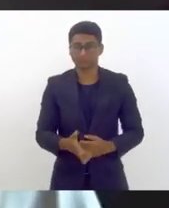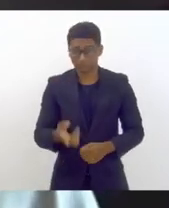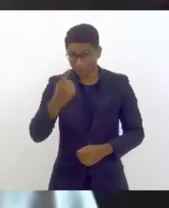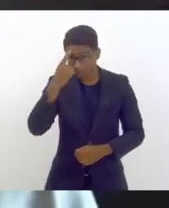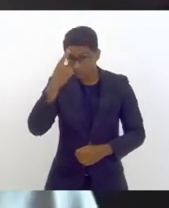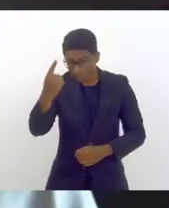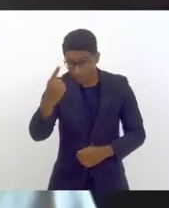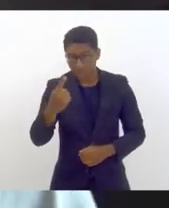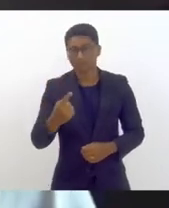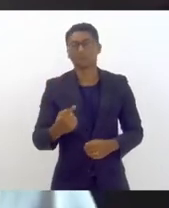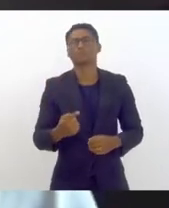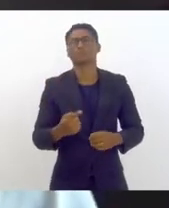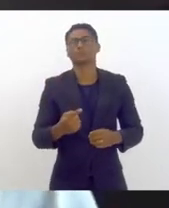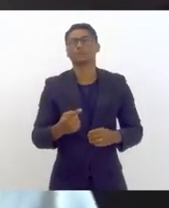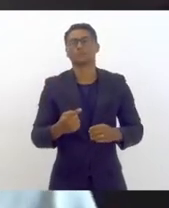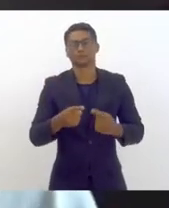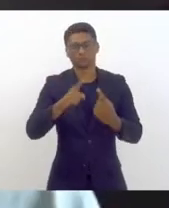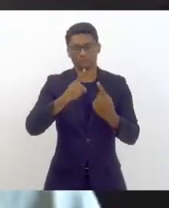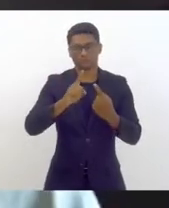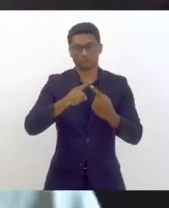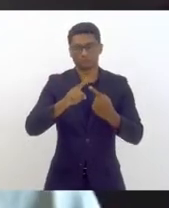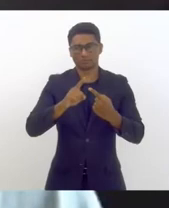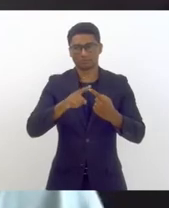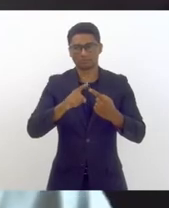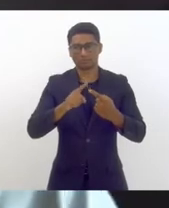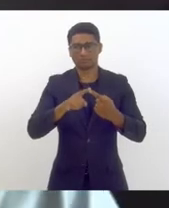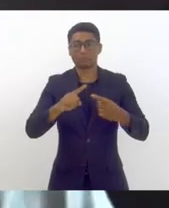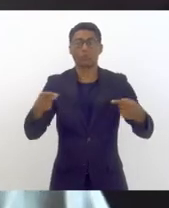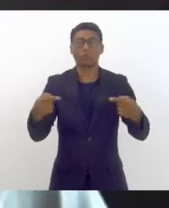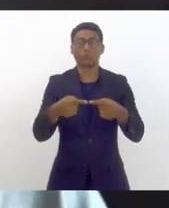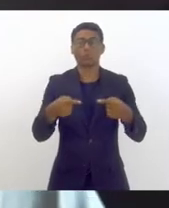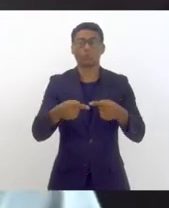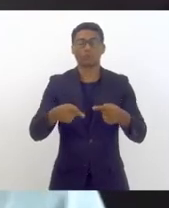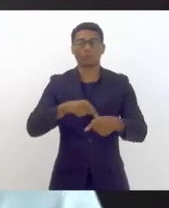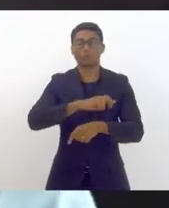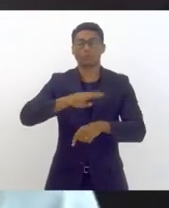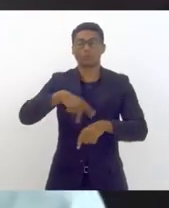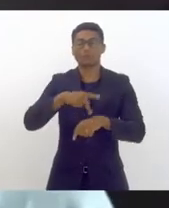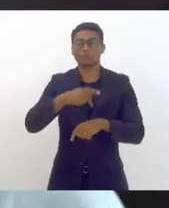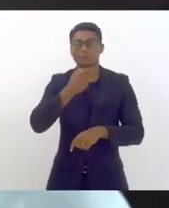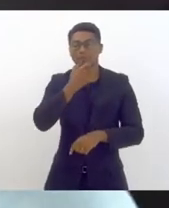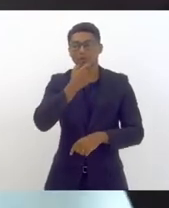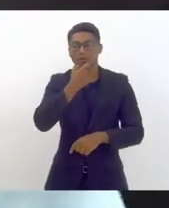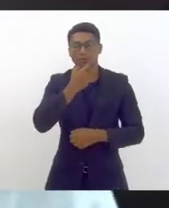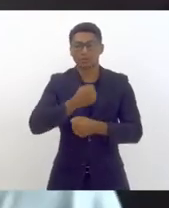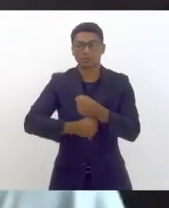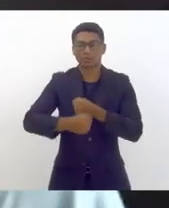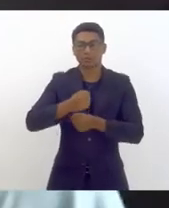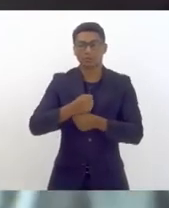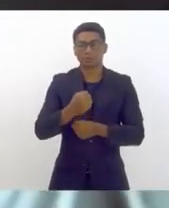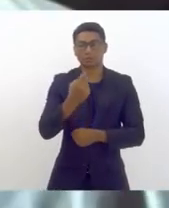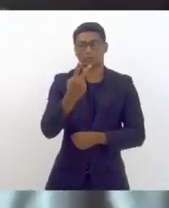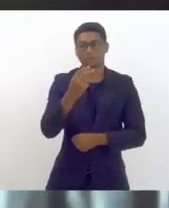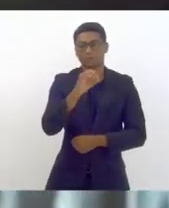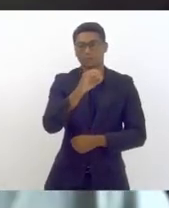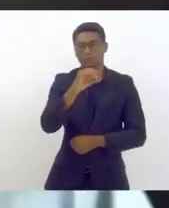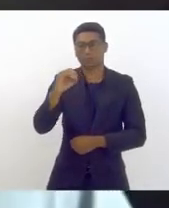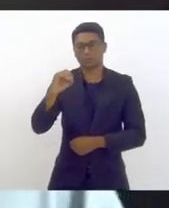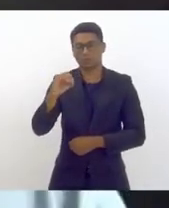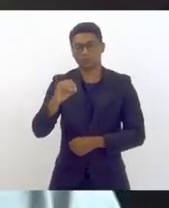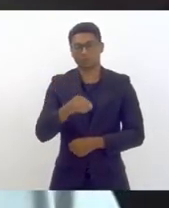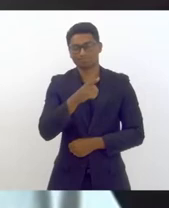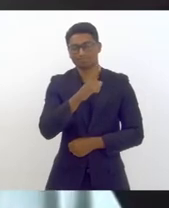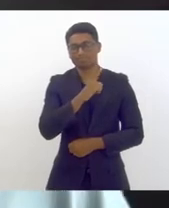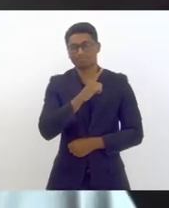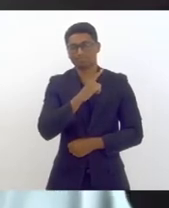baseada numa lei inglesa de 2000, o Countryside and Rights of Access Act, que pode